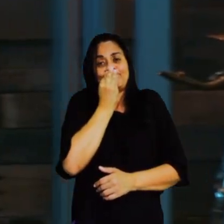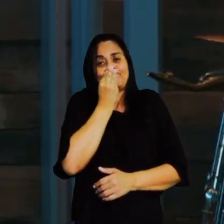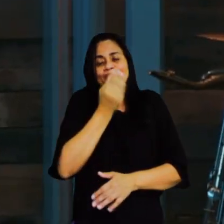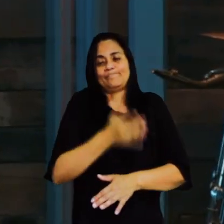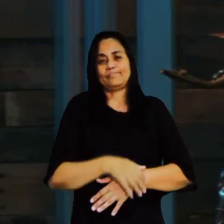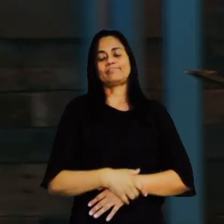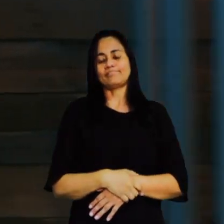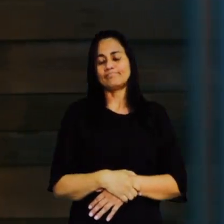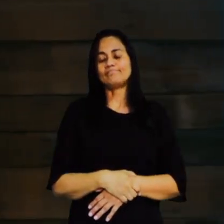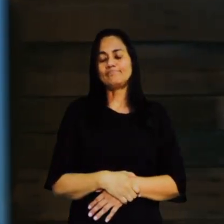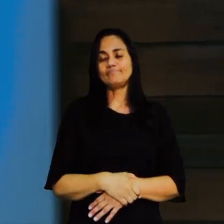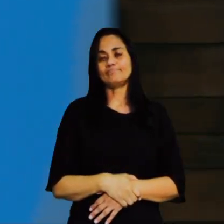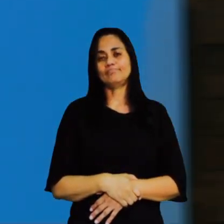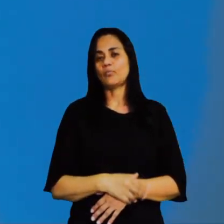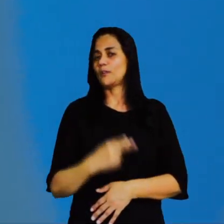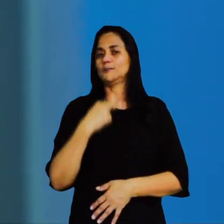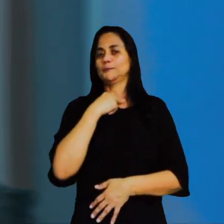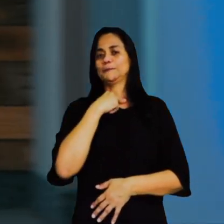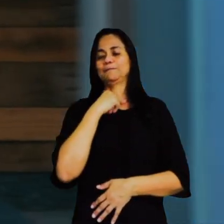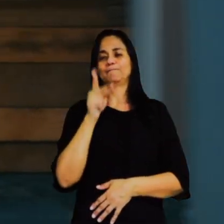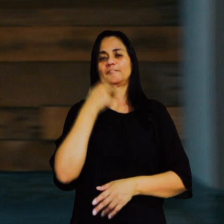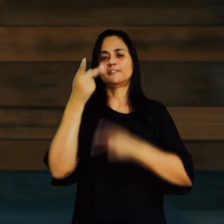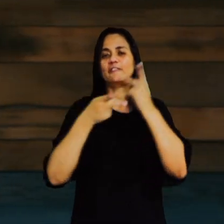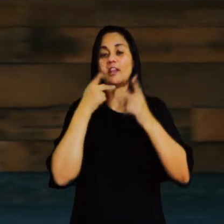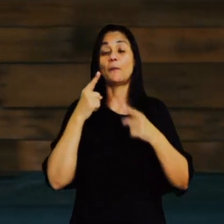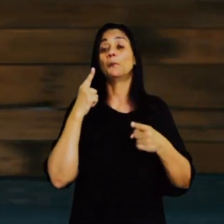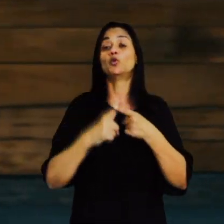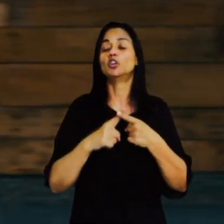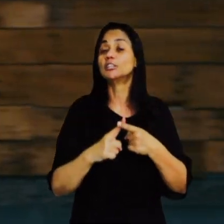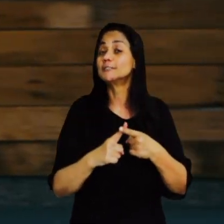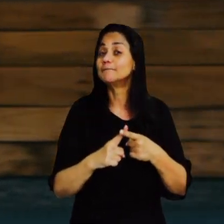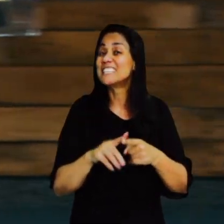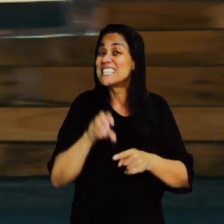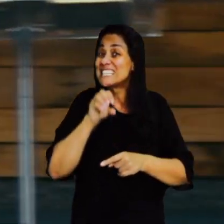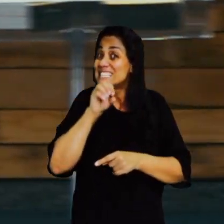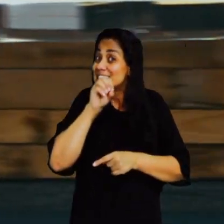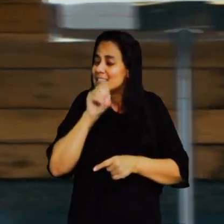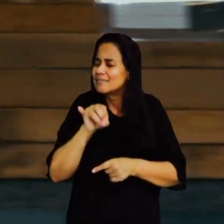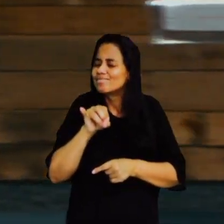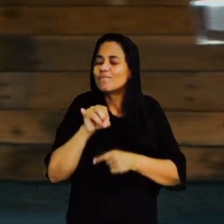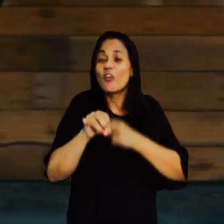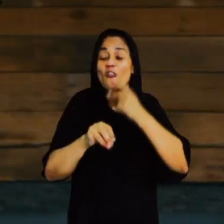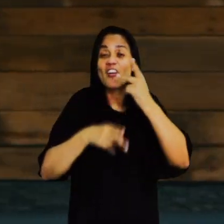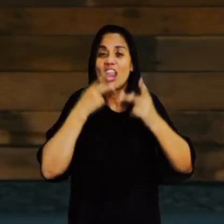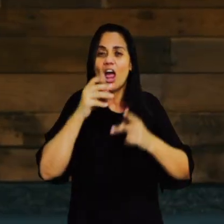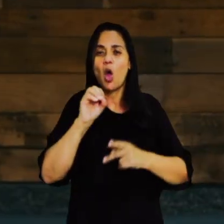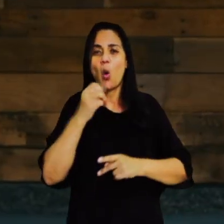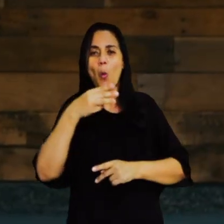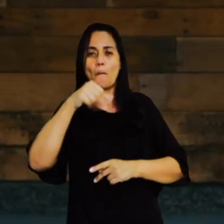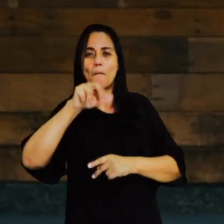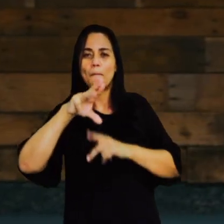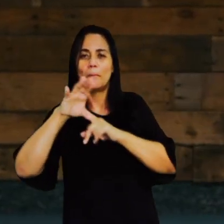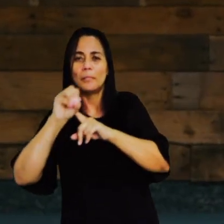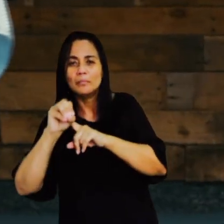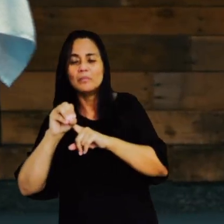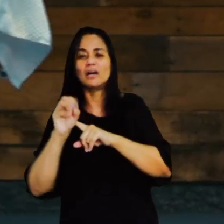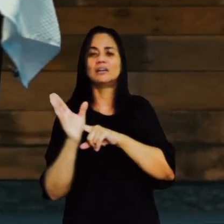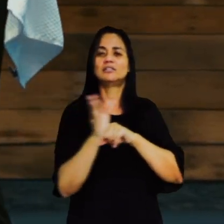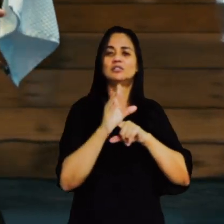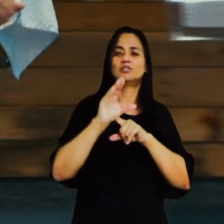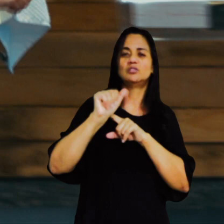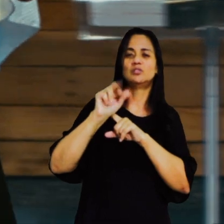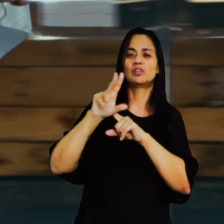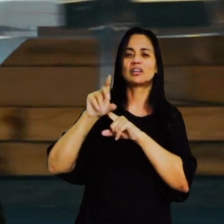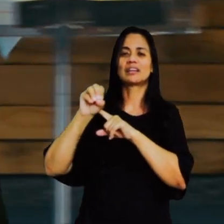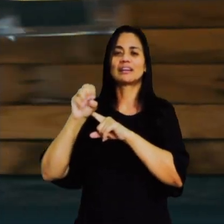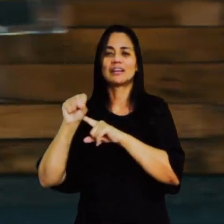Não posso. Se eu fizer isso, se o Márcio fizer isso, se o Carlos fizer isso, se o Bob fizer isso, se o Edgar fizer